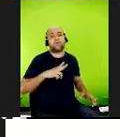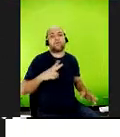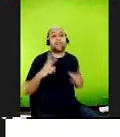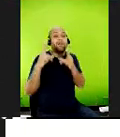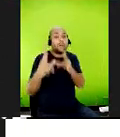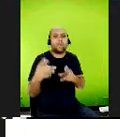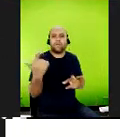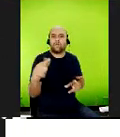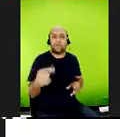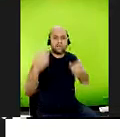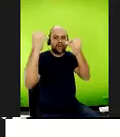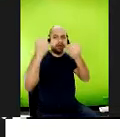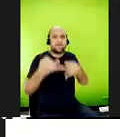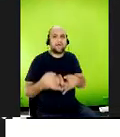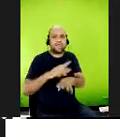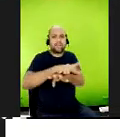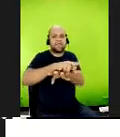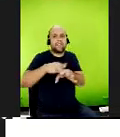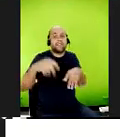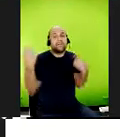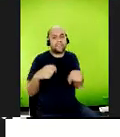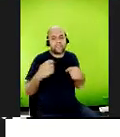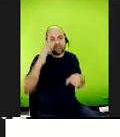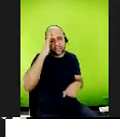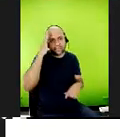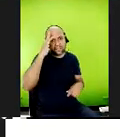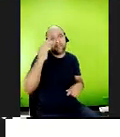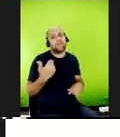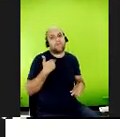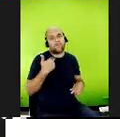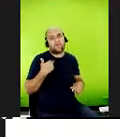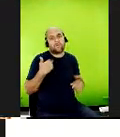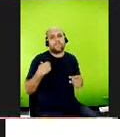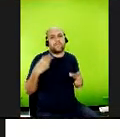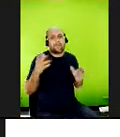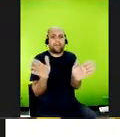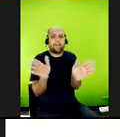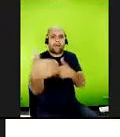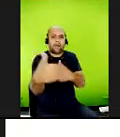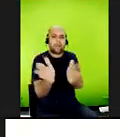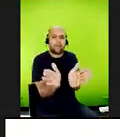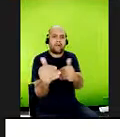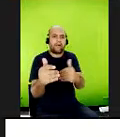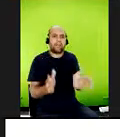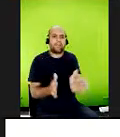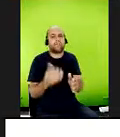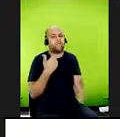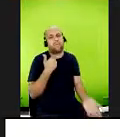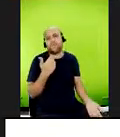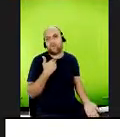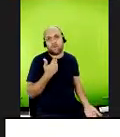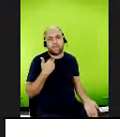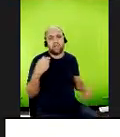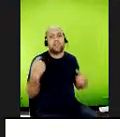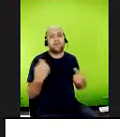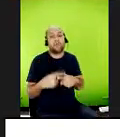para falar de diversidade eu tenho que sacar isso eu não posso botar as pessoas em caixinhas e isso traz uma outra questão que aí